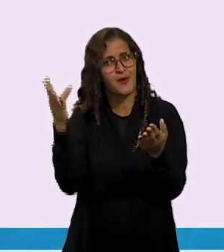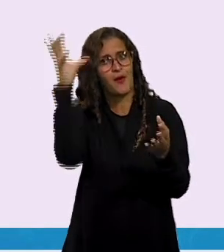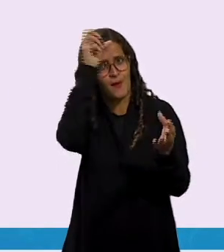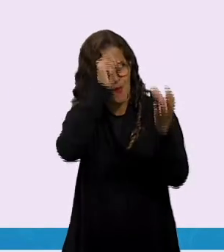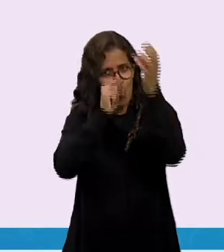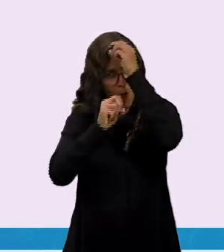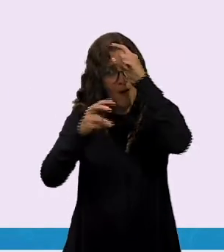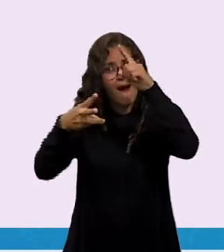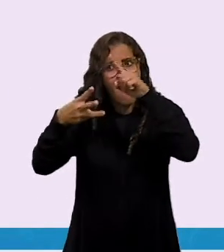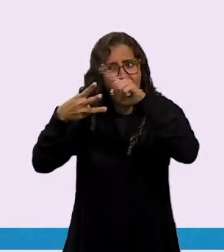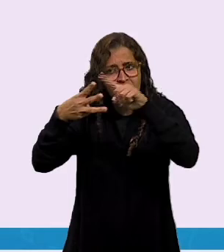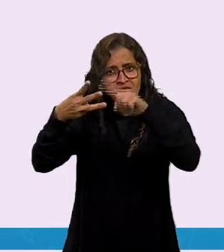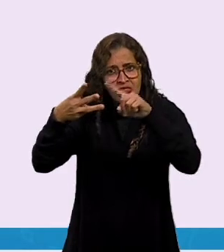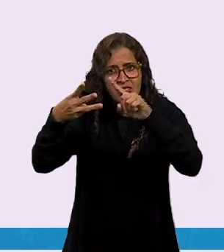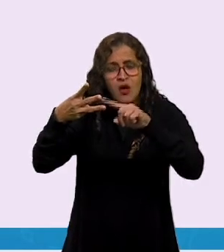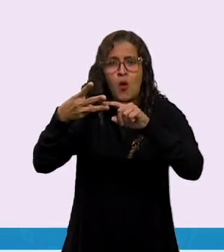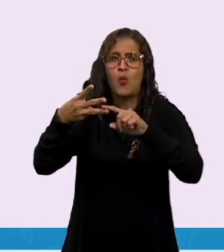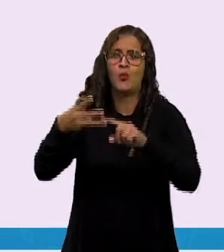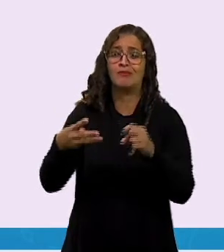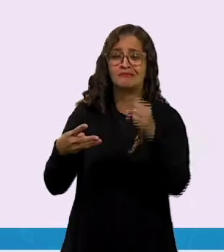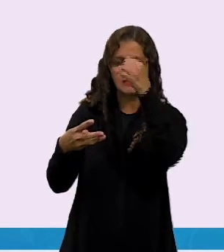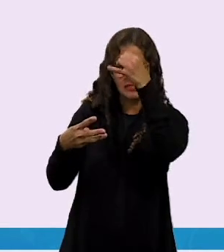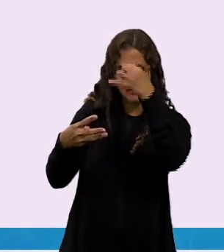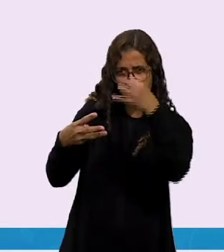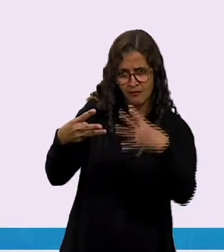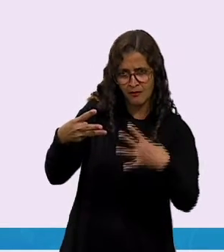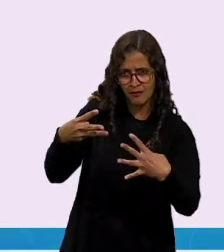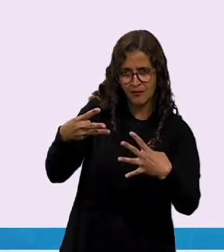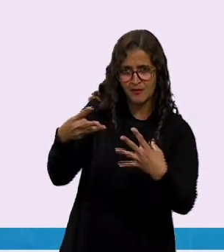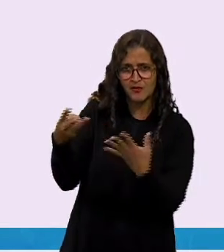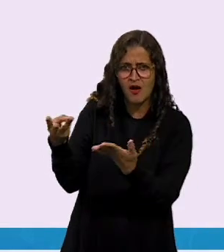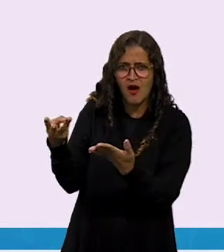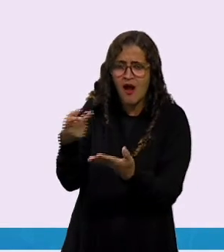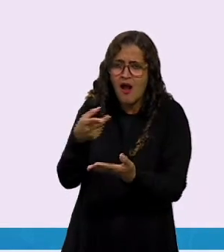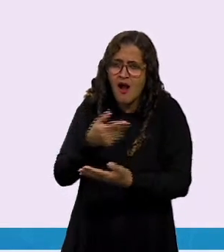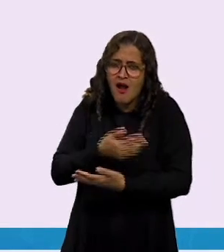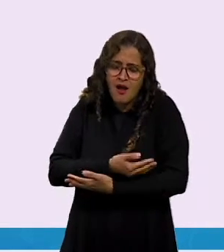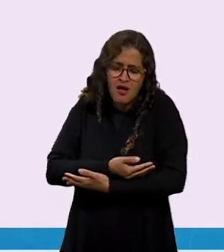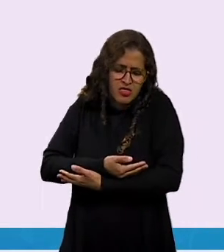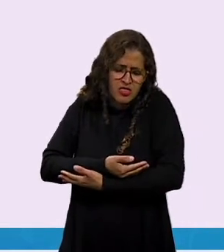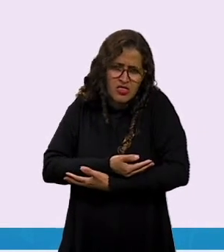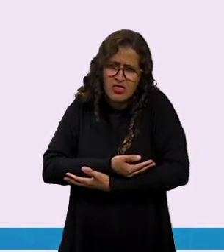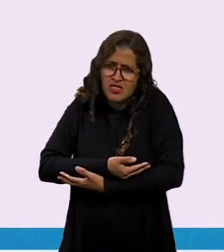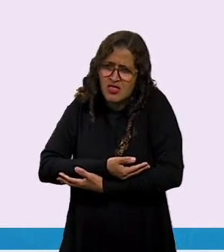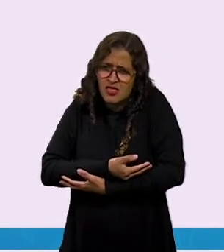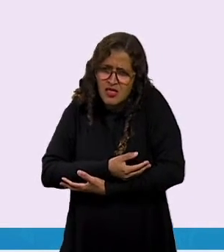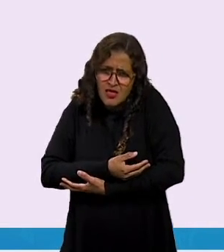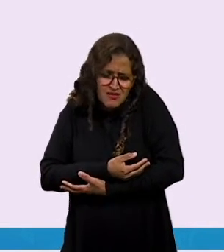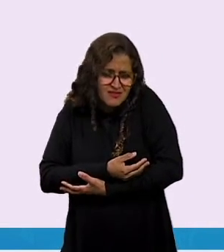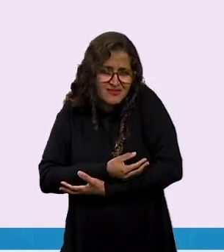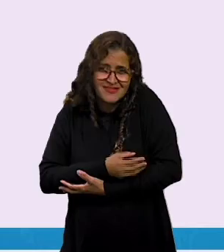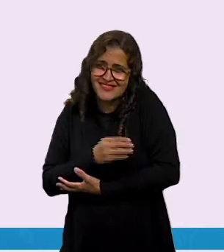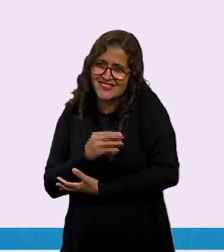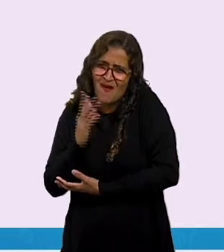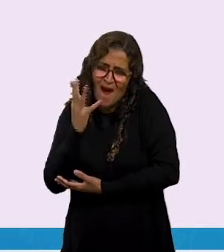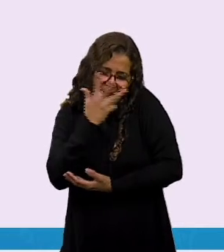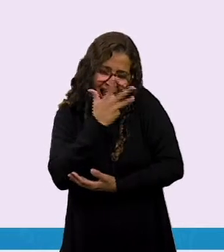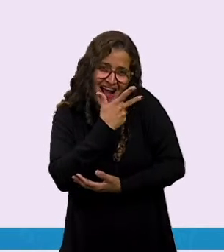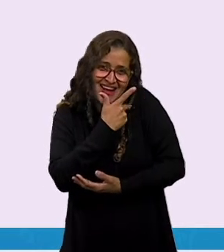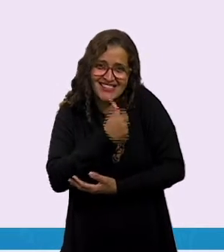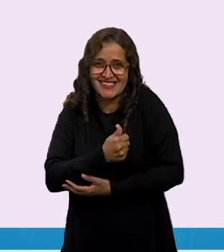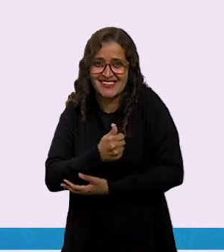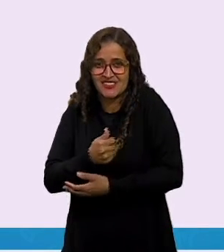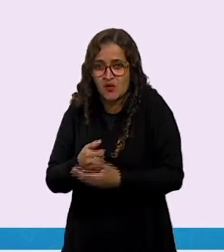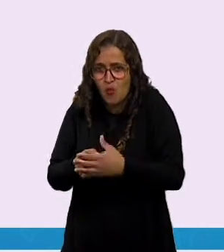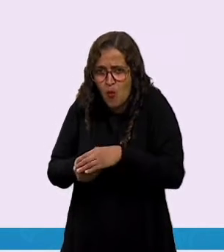cada reprodução. Olha a imagem, a professora trouxe aqui, olha, um bebezinho recém-nascido, uma tartaruga ali